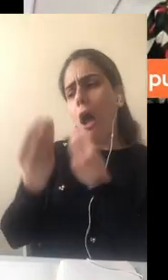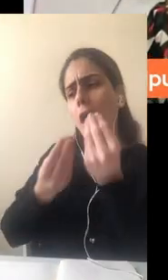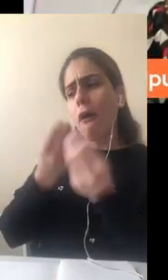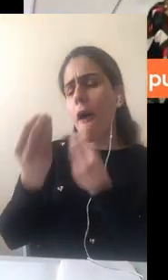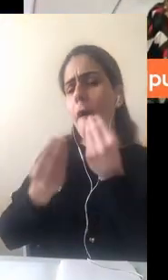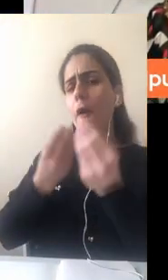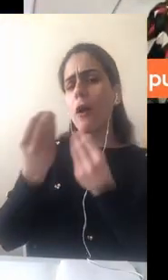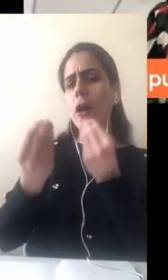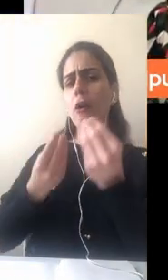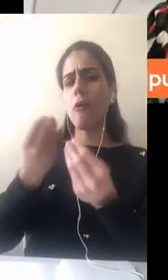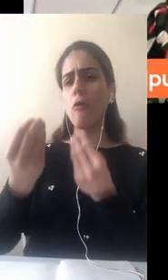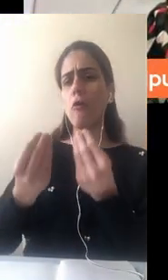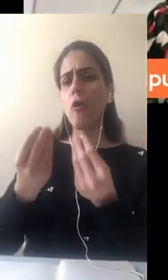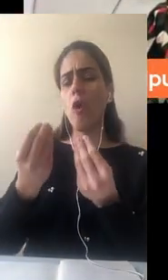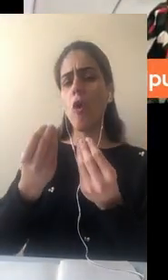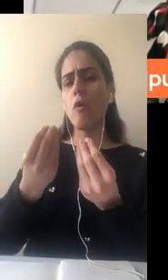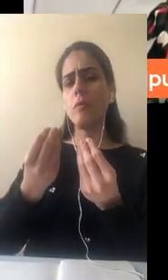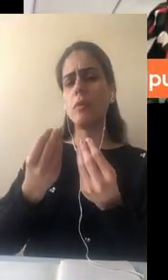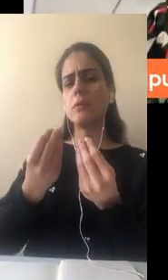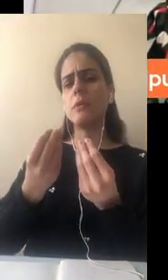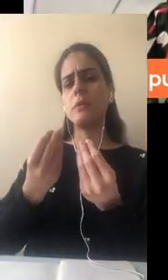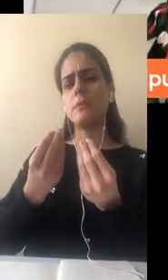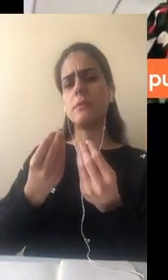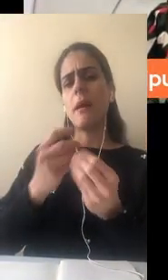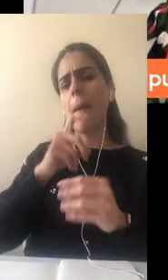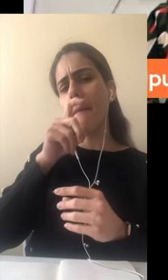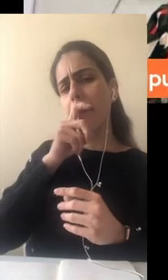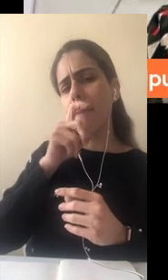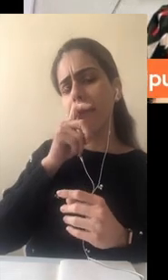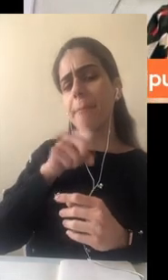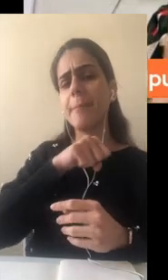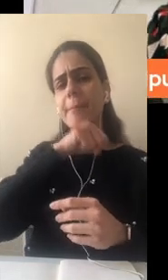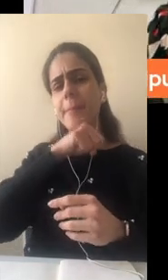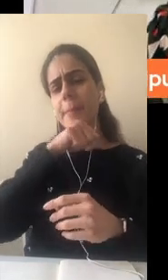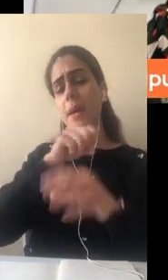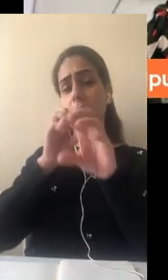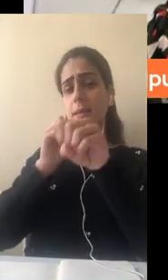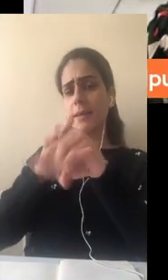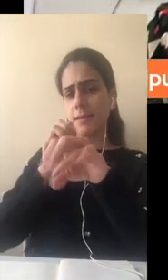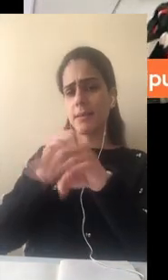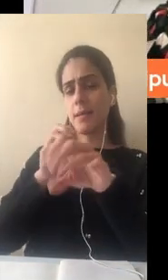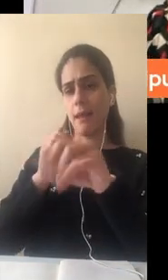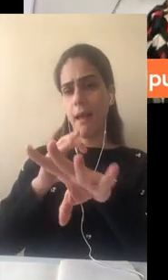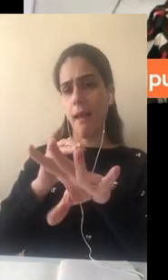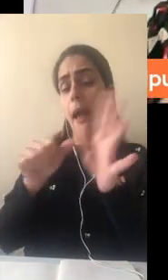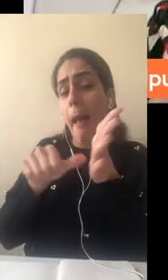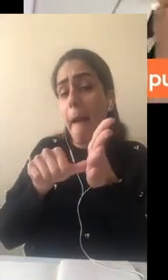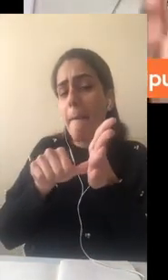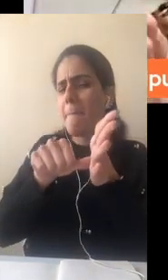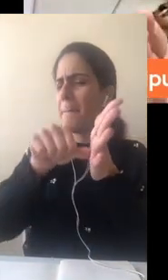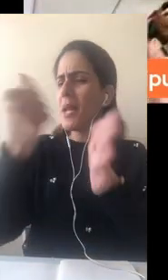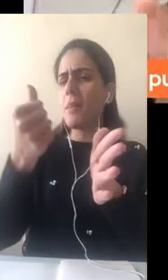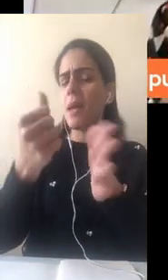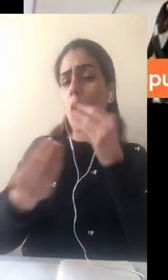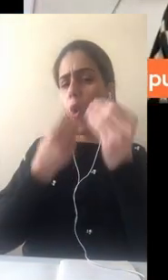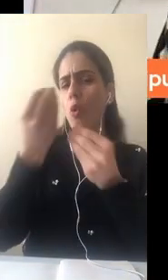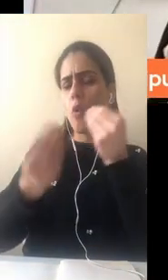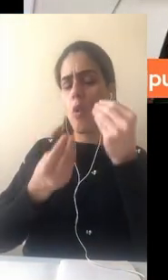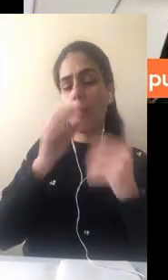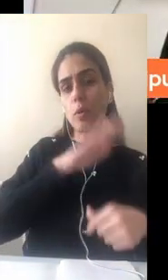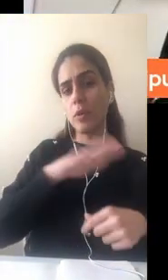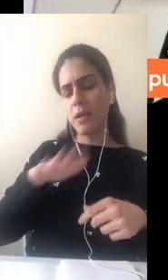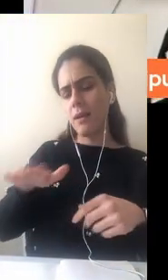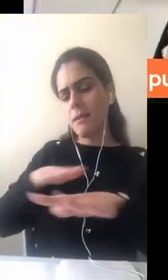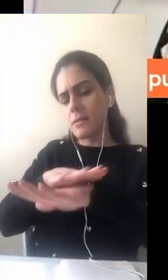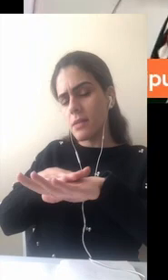como fica? Como você caminha com esses pais orientando? Qual é a postura? Né? Então, primeiro, como falar